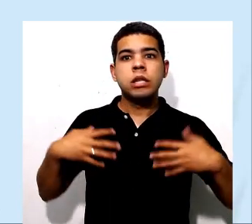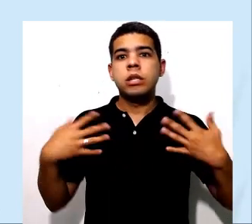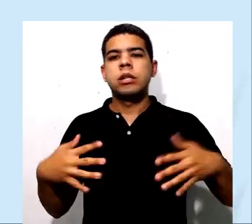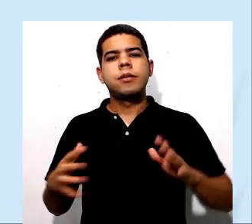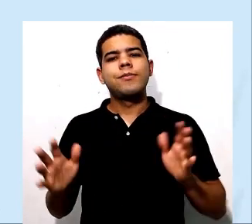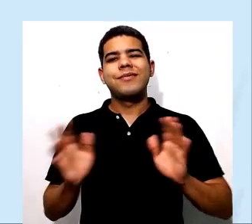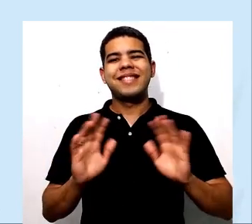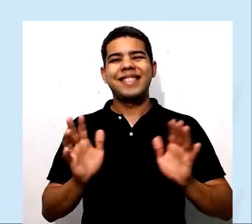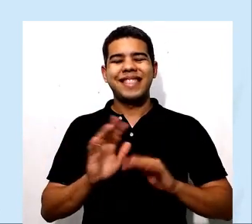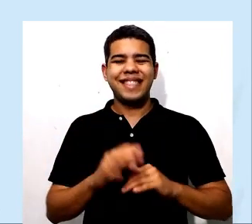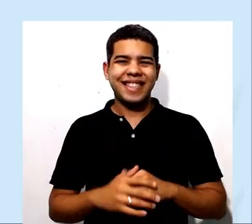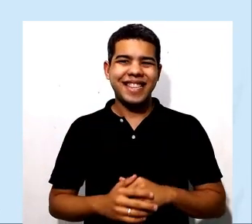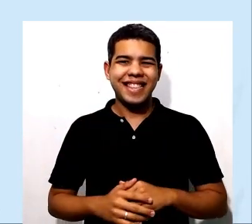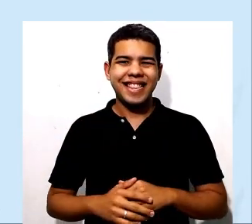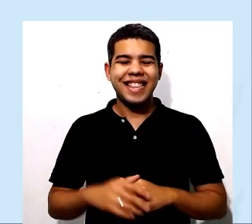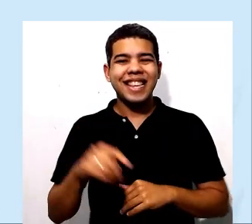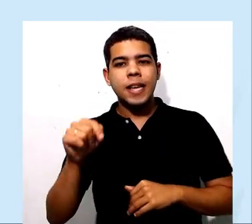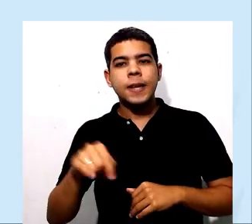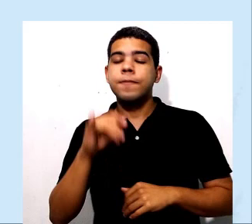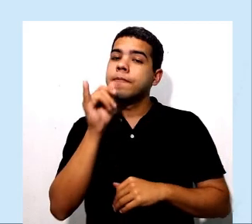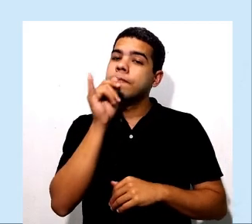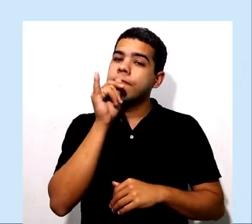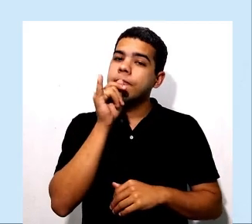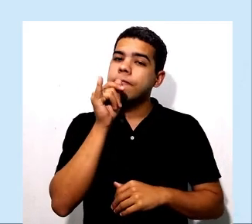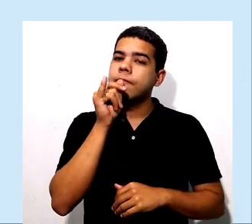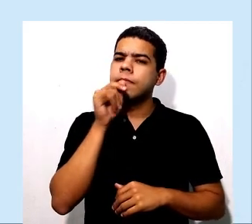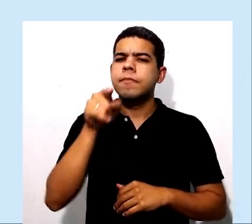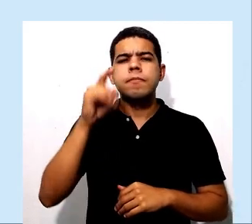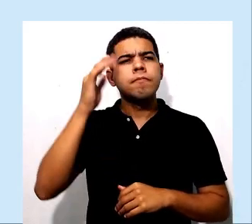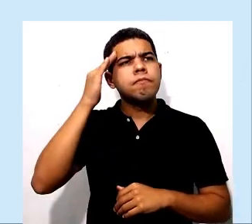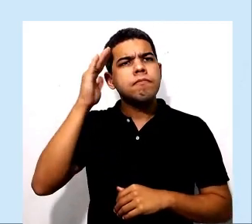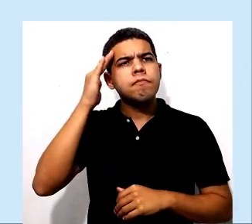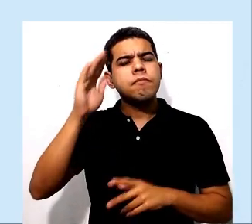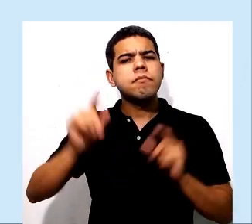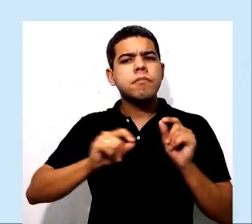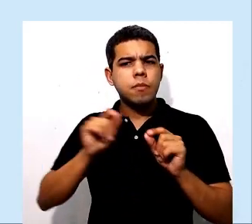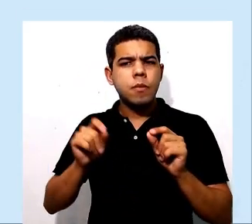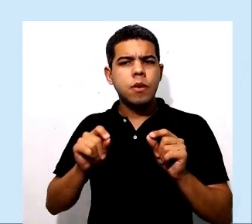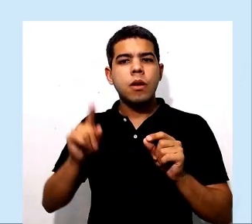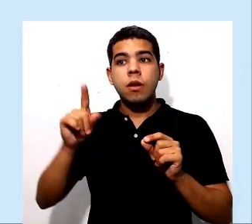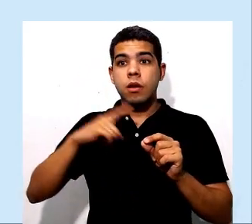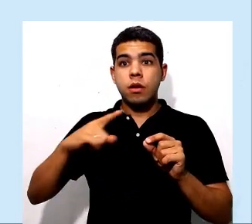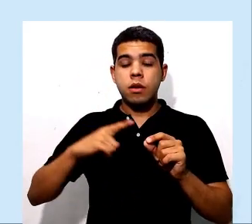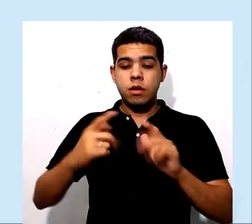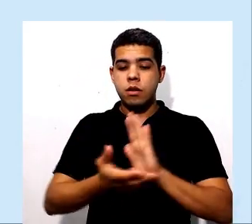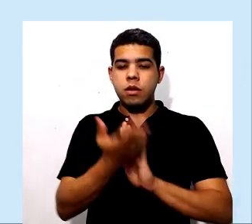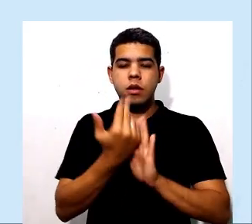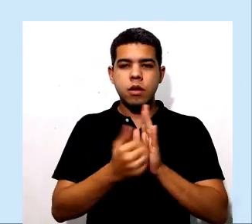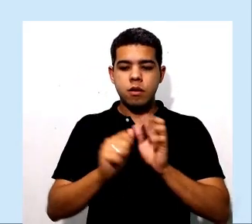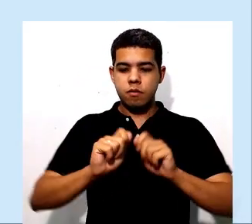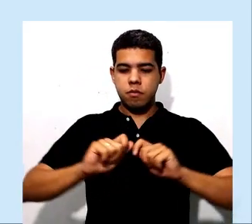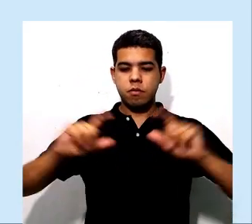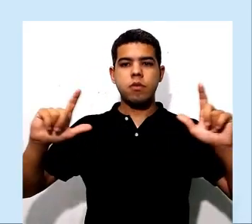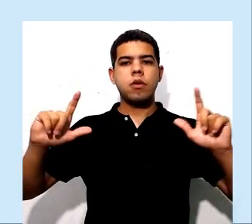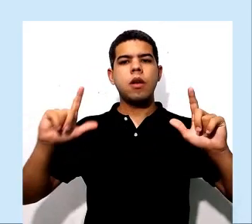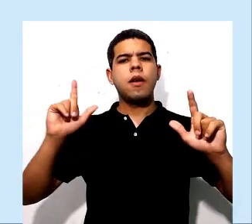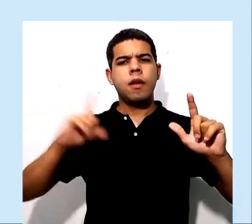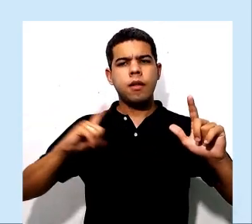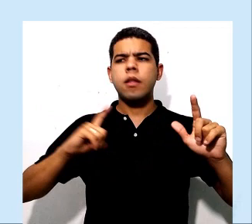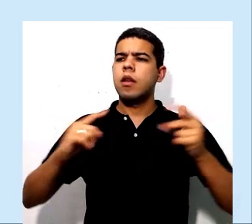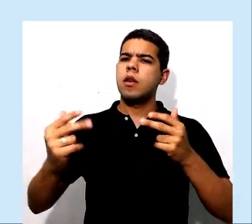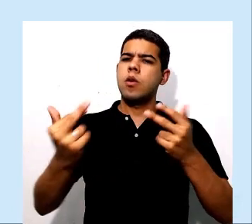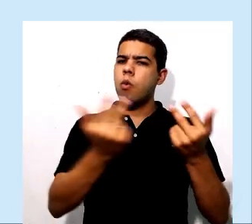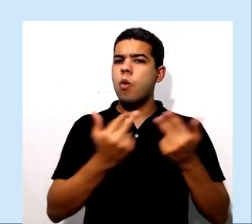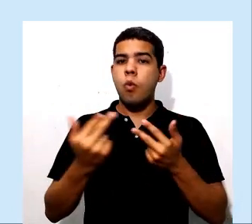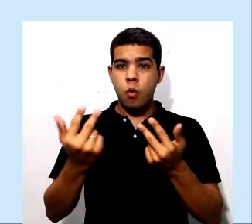caso, nesta aula, você está entendendo que quando eu amplio a figura, essas figuras ficam semelhantes. Para ficar semelhantes,